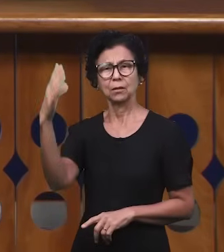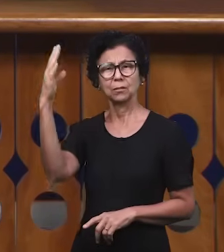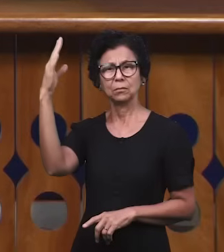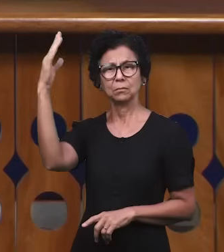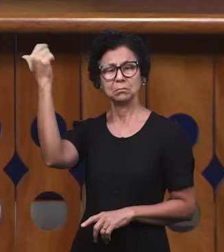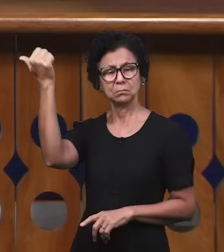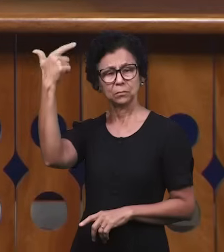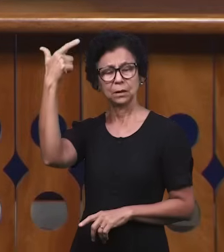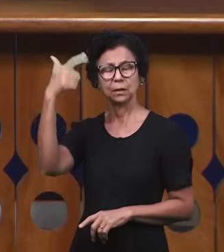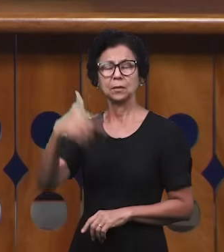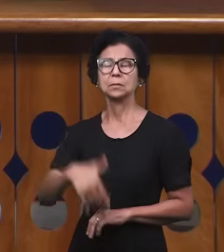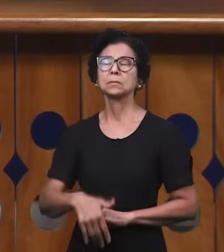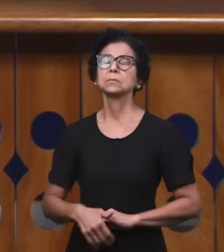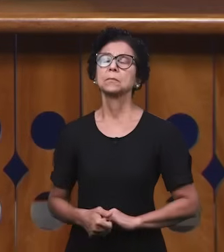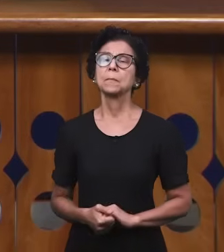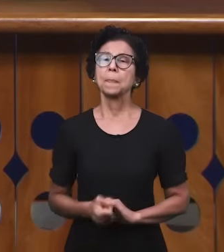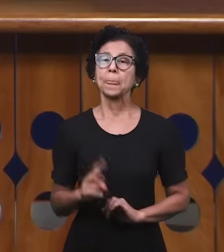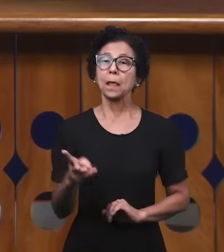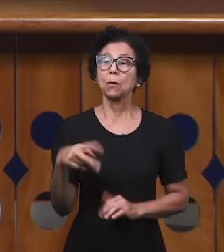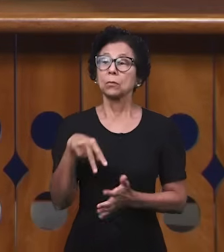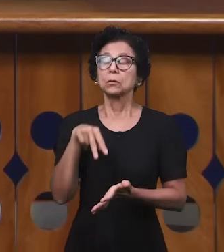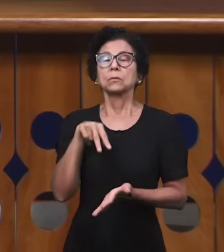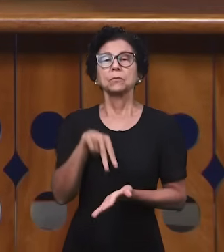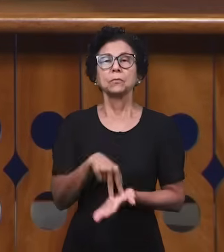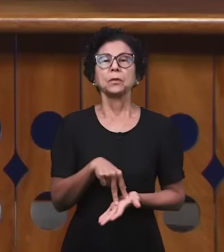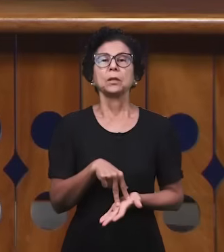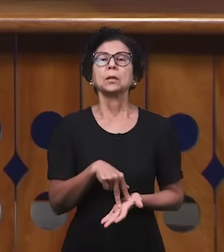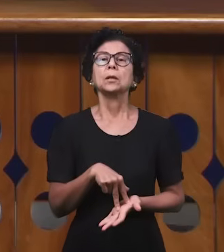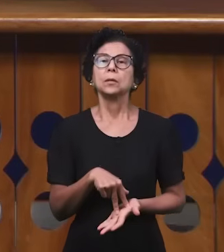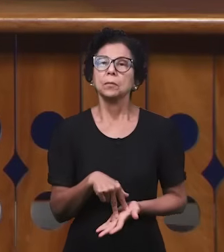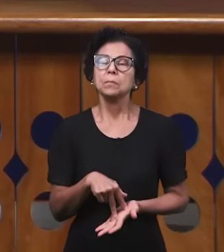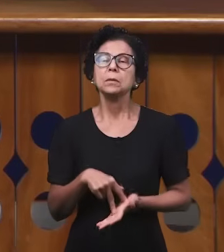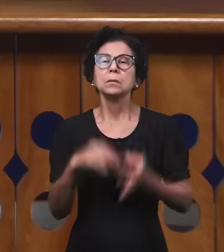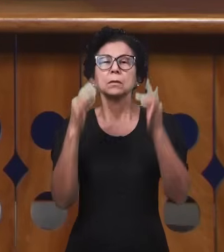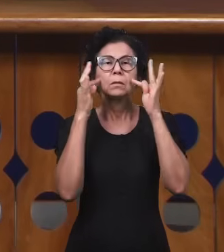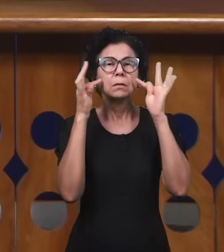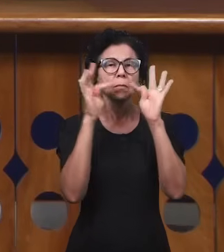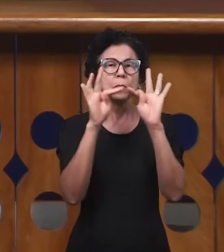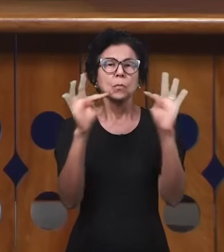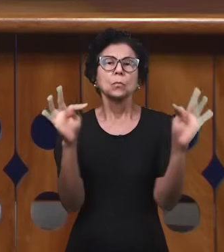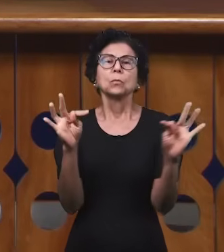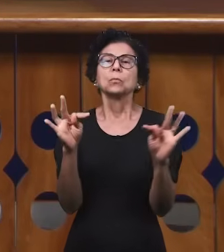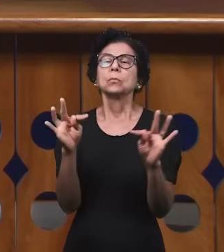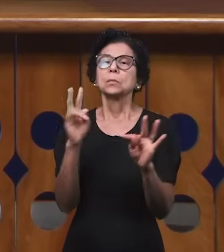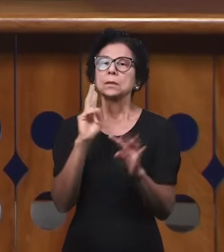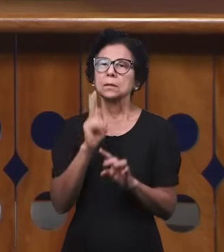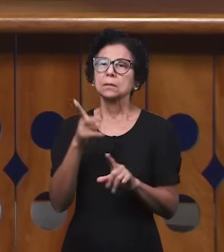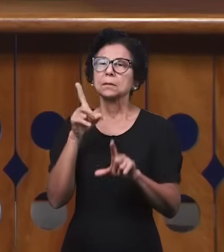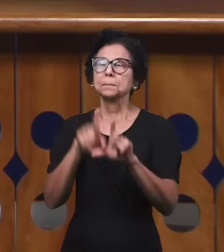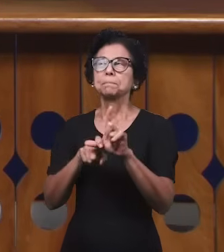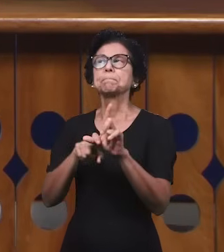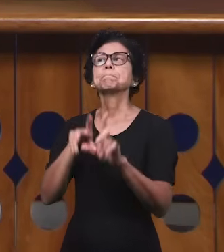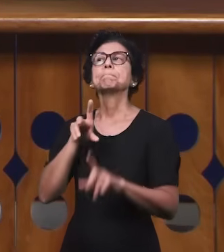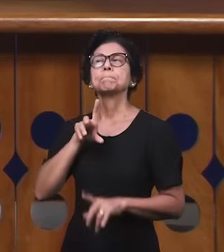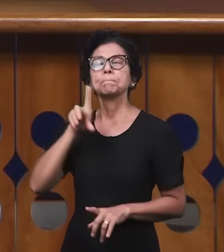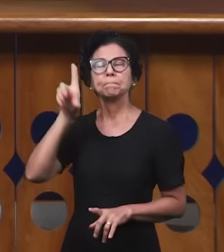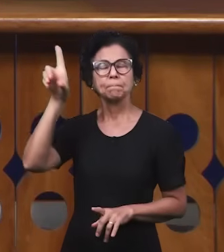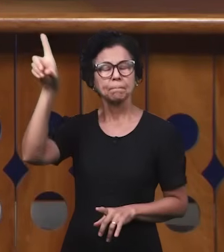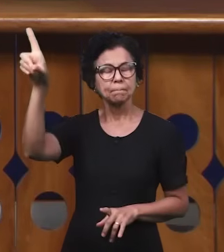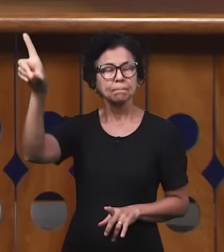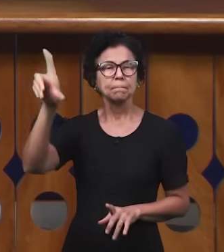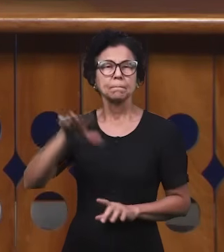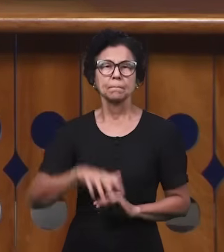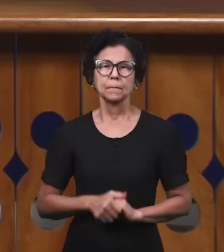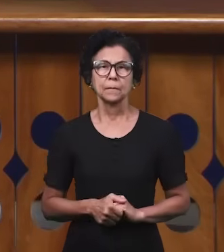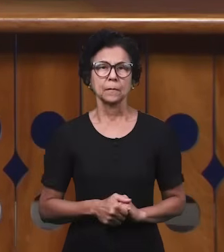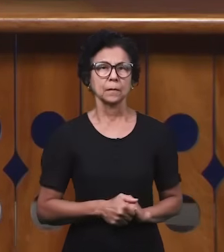posição firme de integridade e dependência de Deus. Recusou-se se contaminar com a